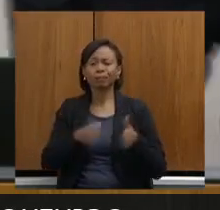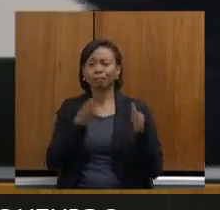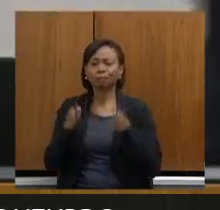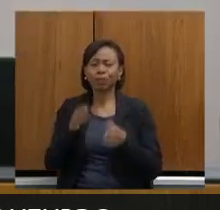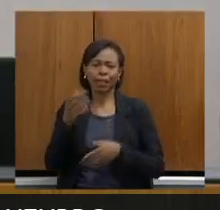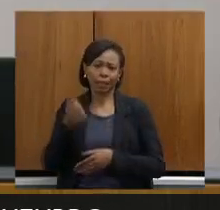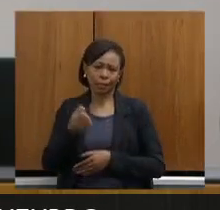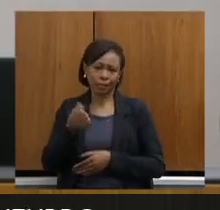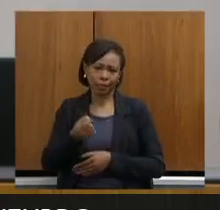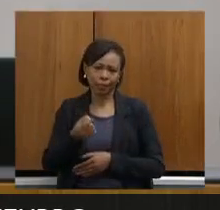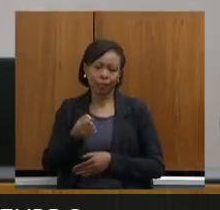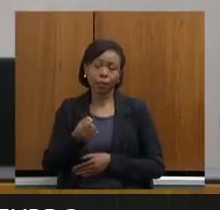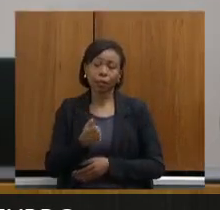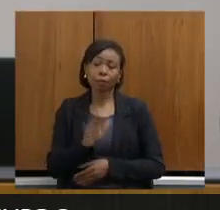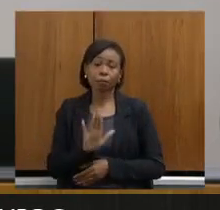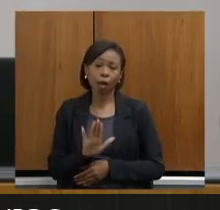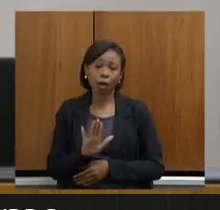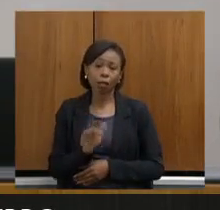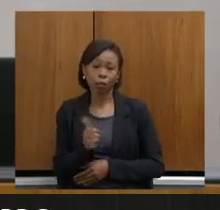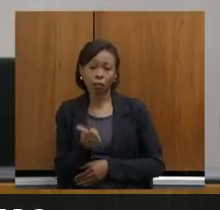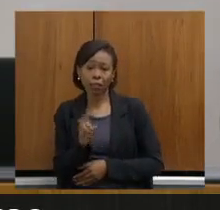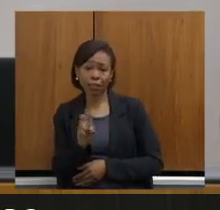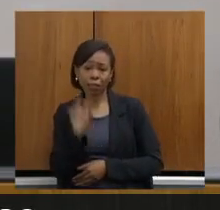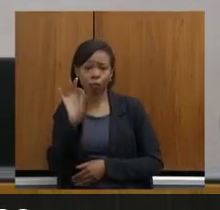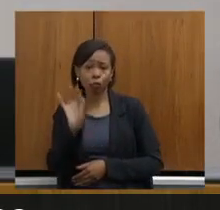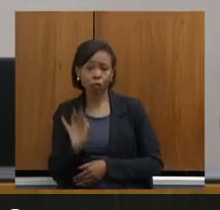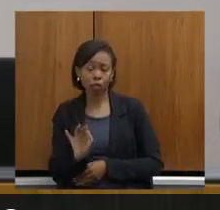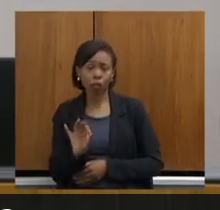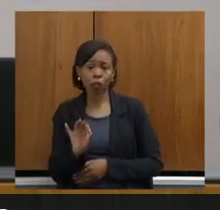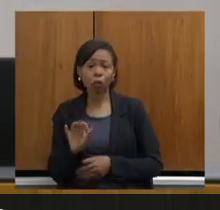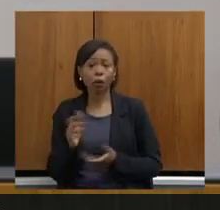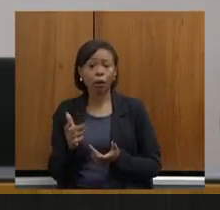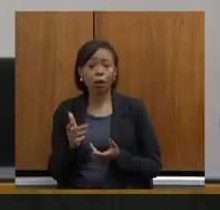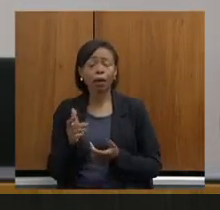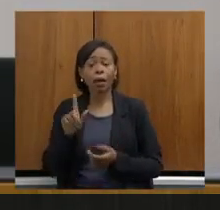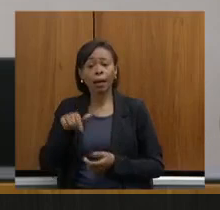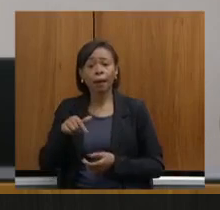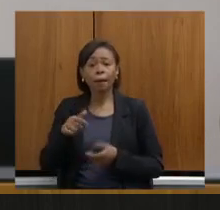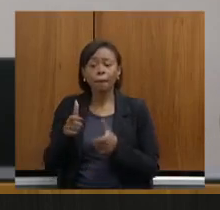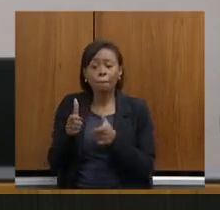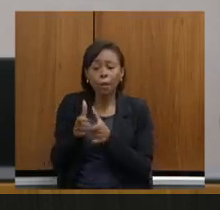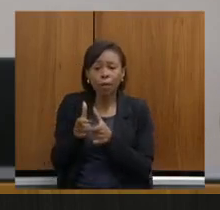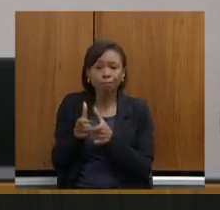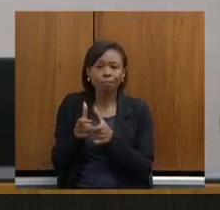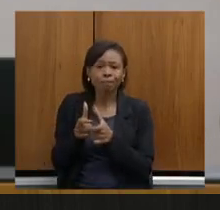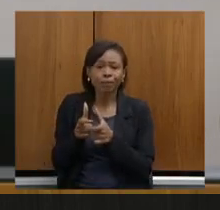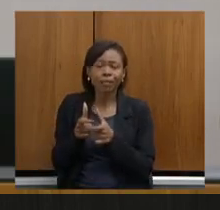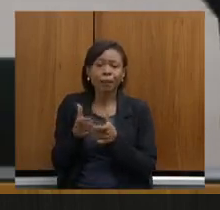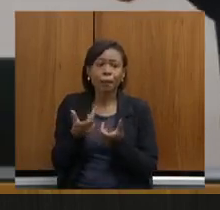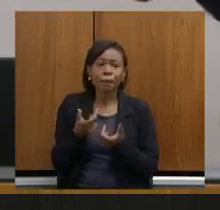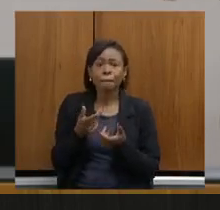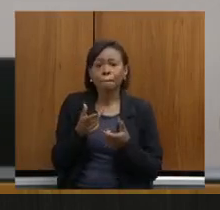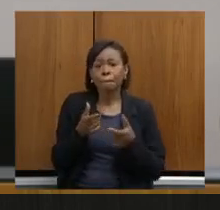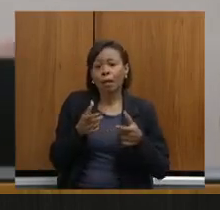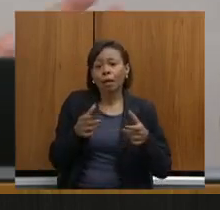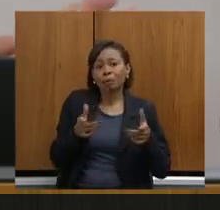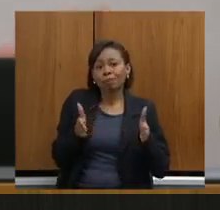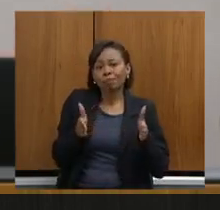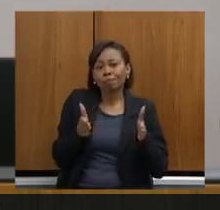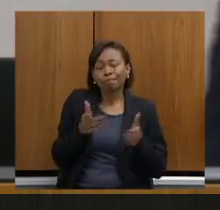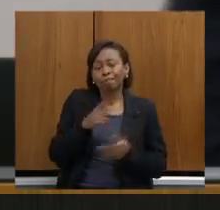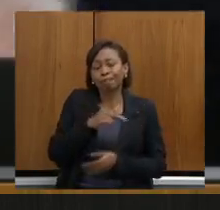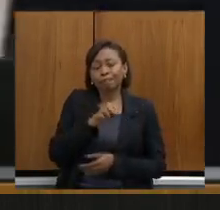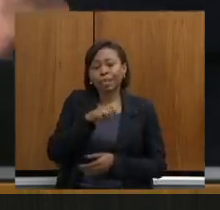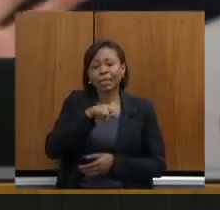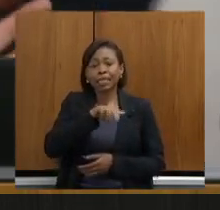incrível que pareça quinze por cento são pequenos e médios produtores nós precisamos apoiar esse povo